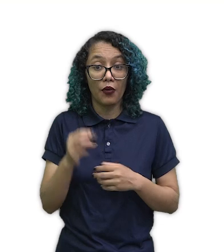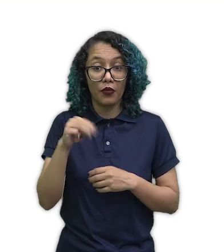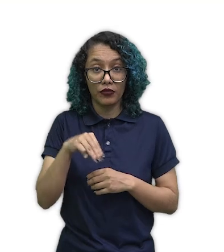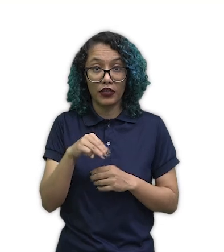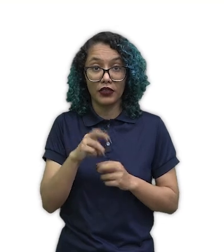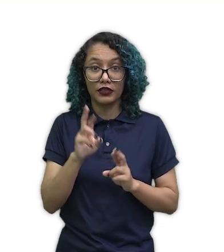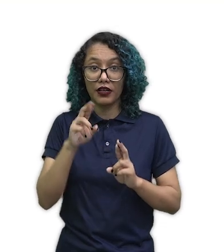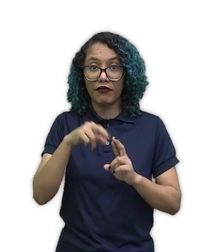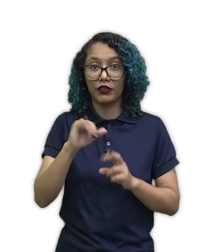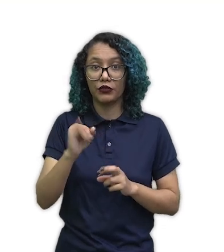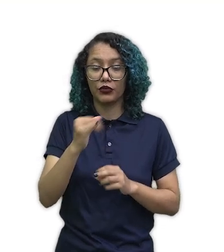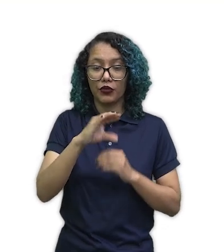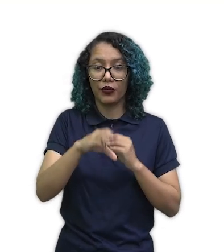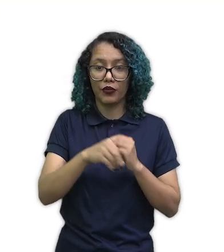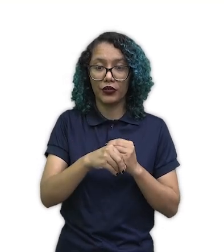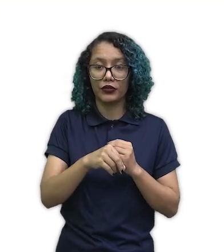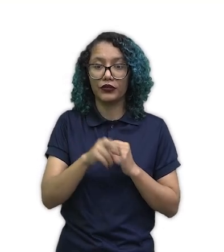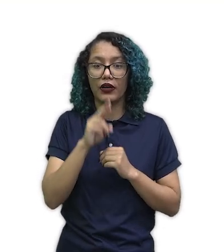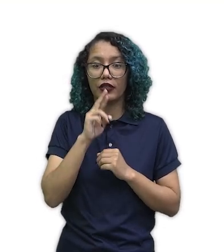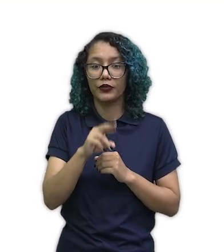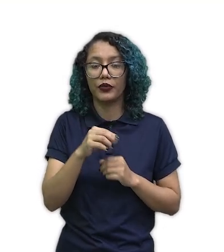seria um valor de